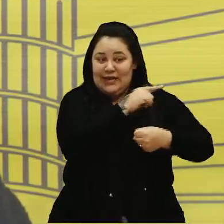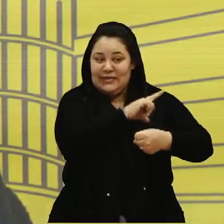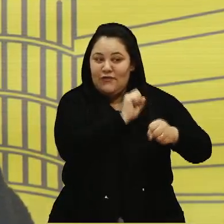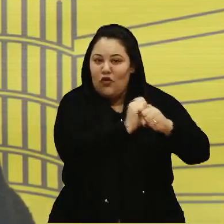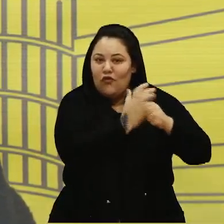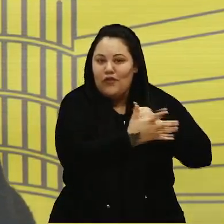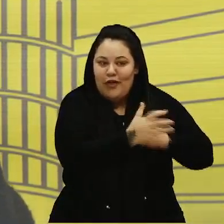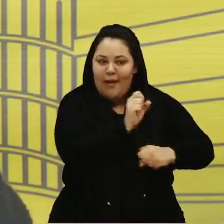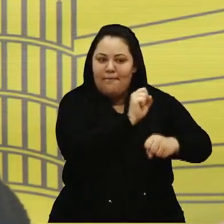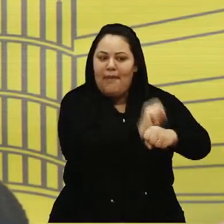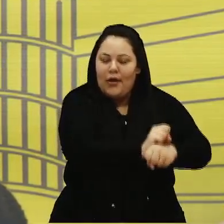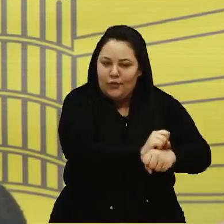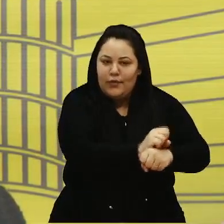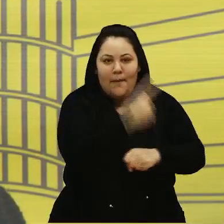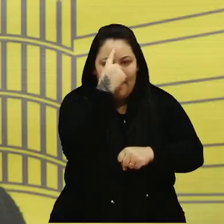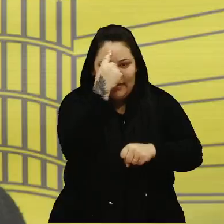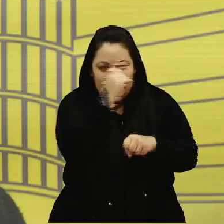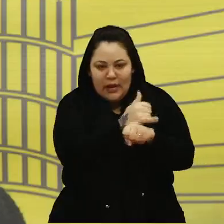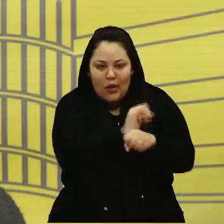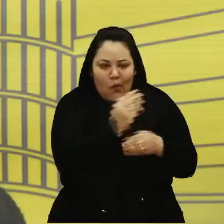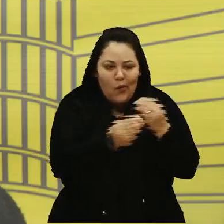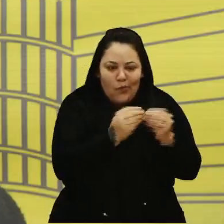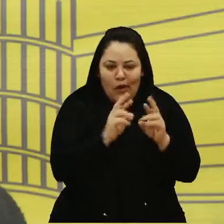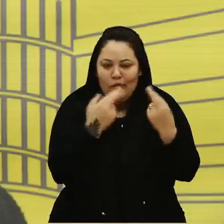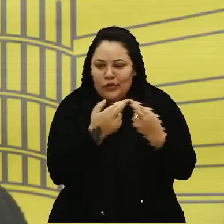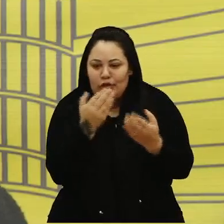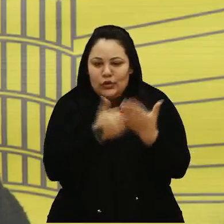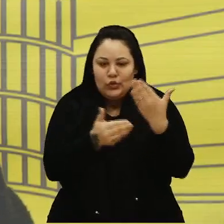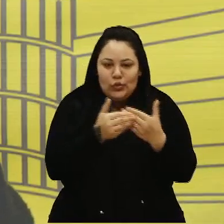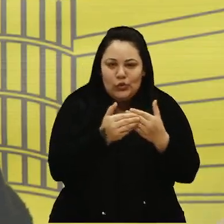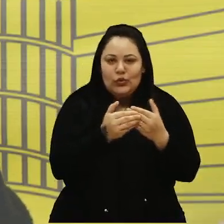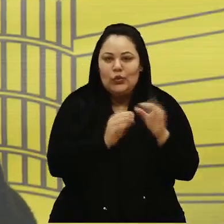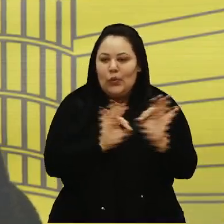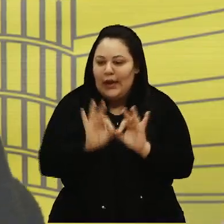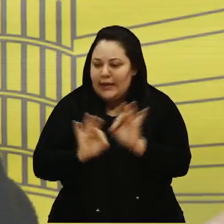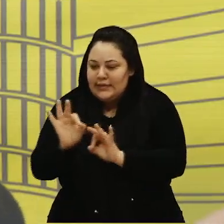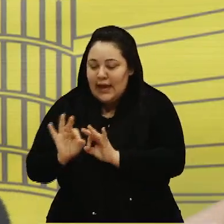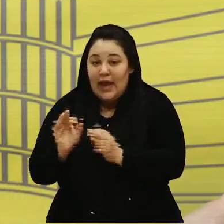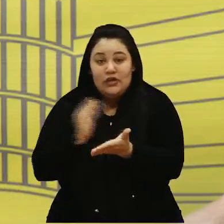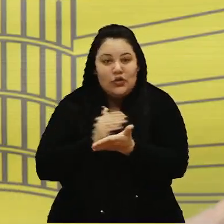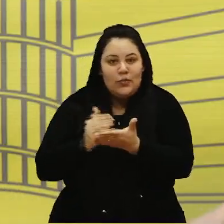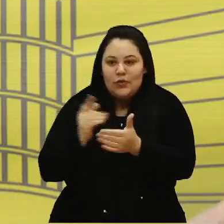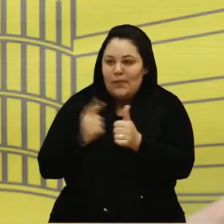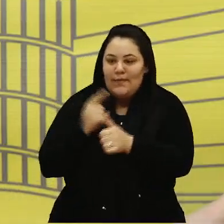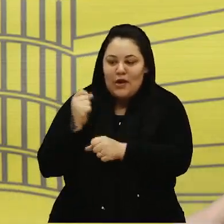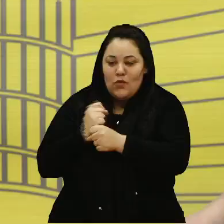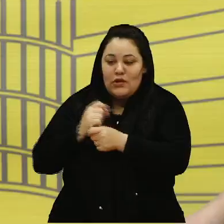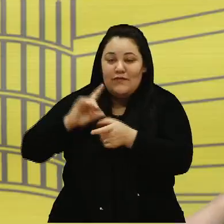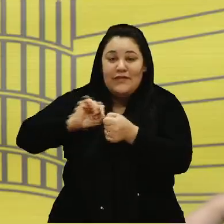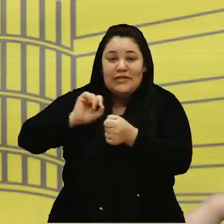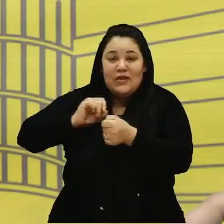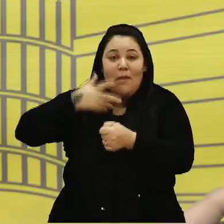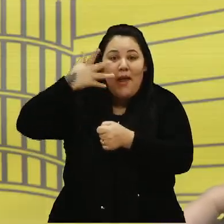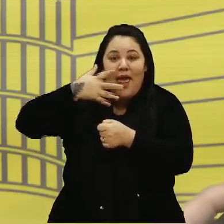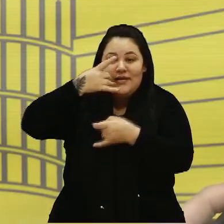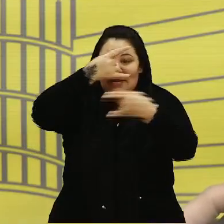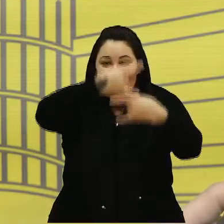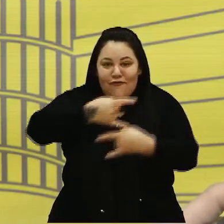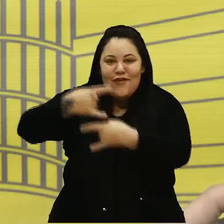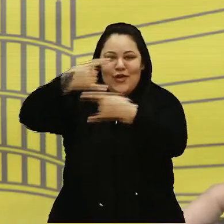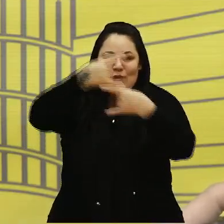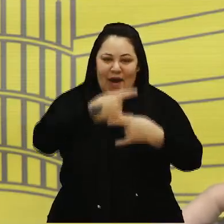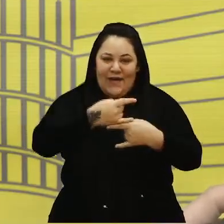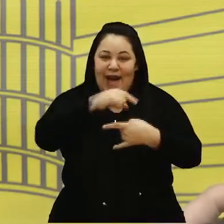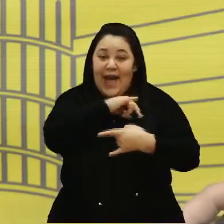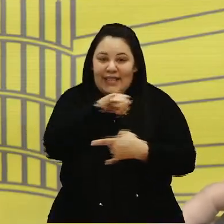nós iniciamos lá no primeiro ano com um ciclo de palestras virtuais, né? E que nos deu a possibilidade, tirou esse contato direto, mas nos deu a